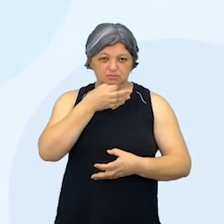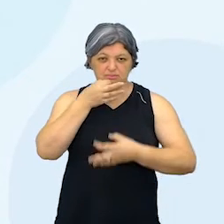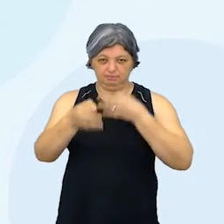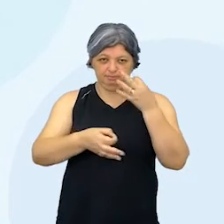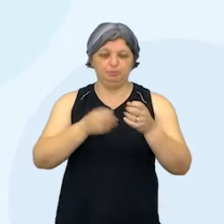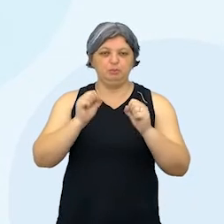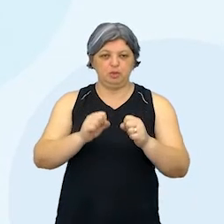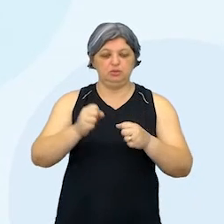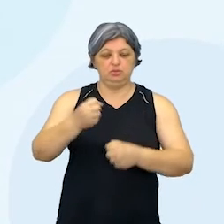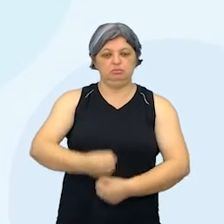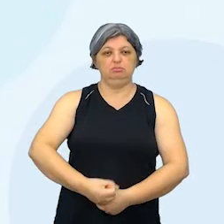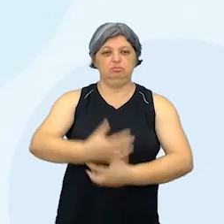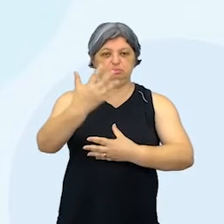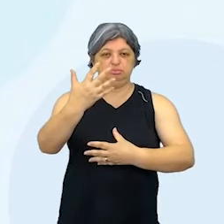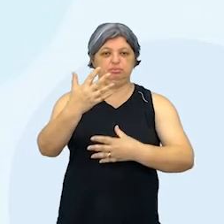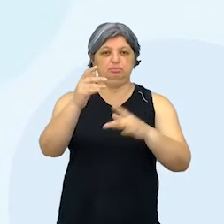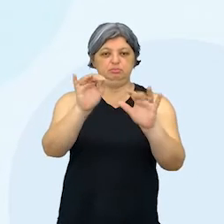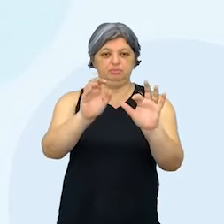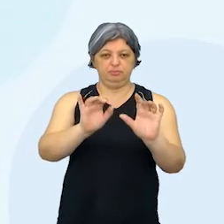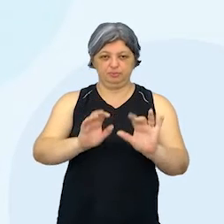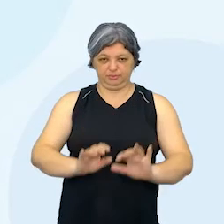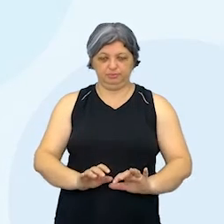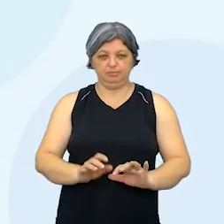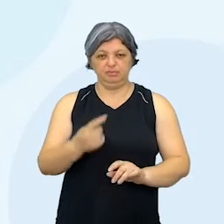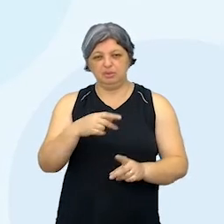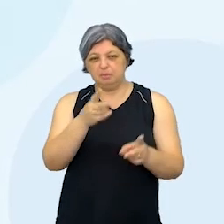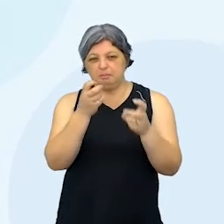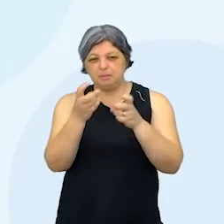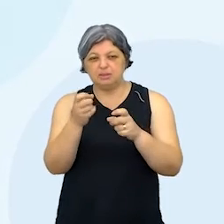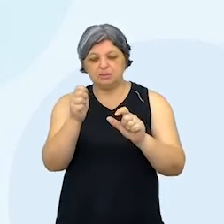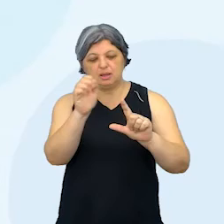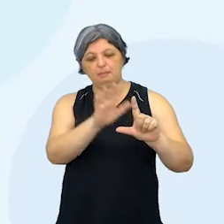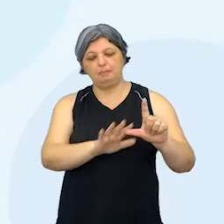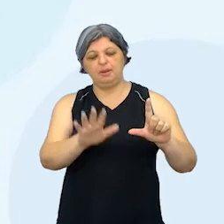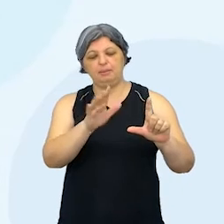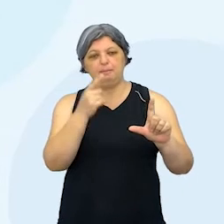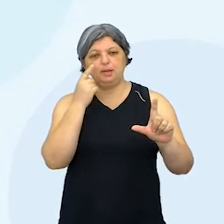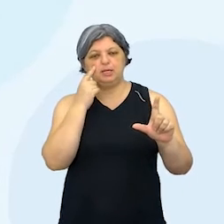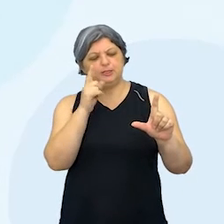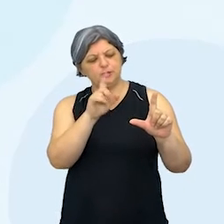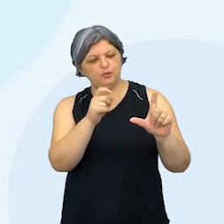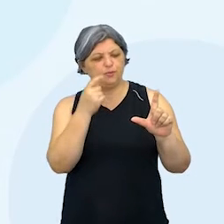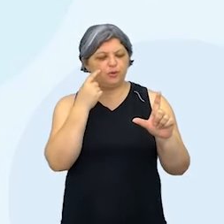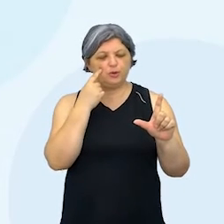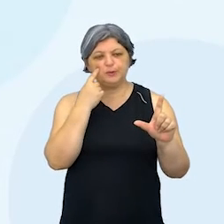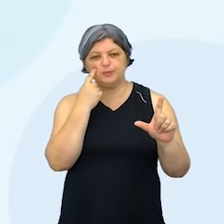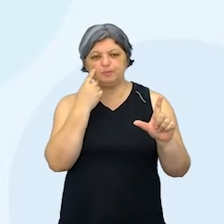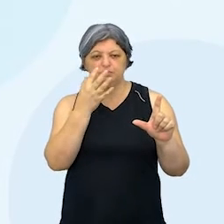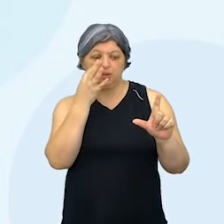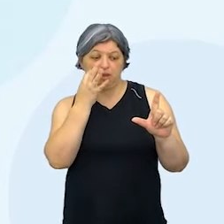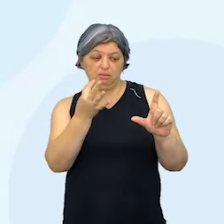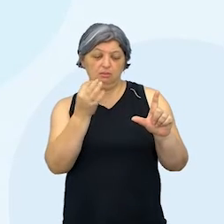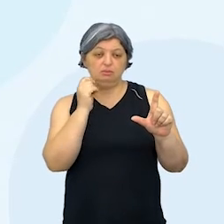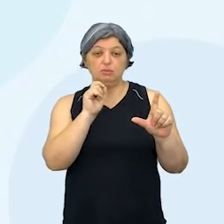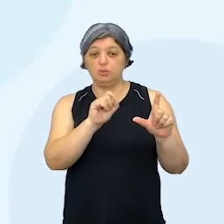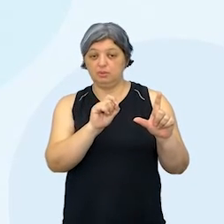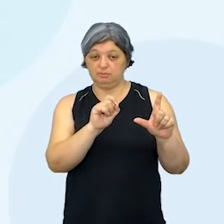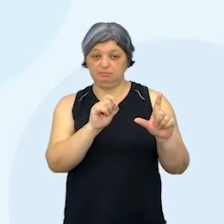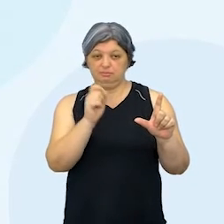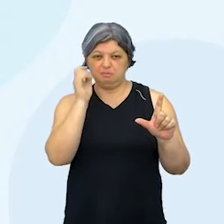podem ir colocando no chat o que vocês notam nessa imagem, no que essa imagem chama a atenção, o que